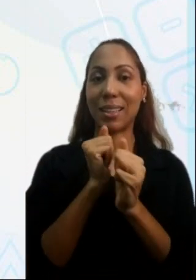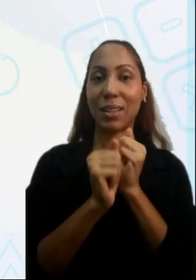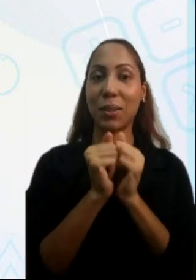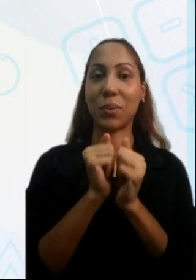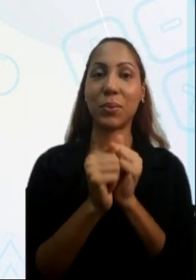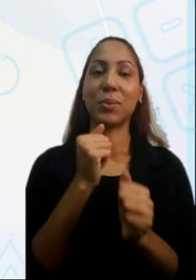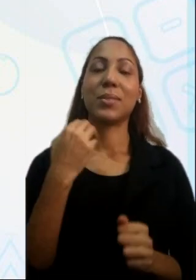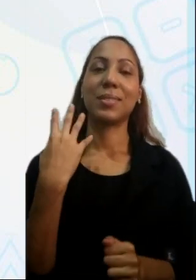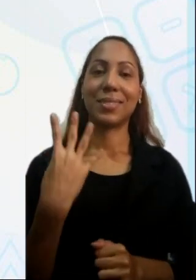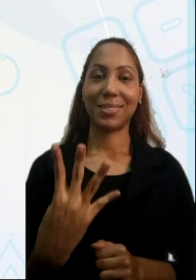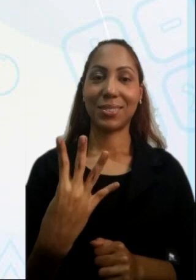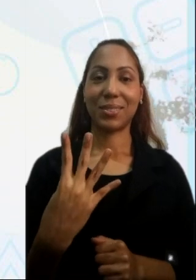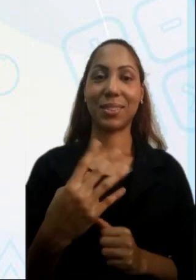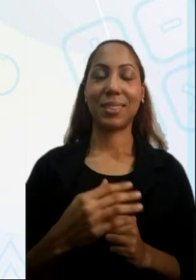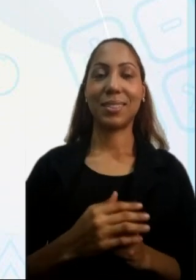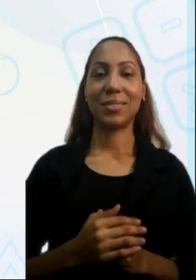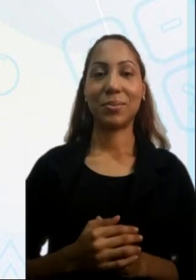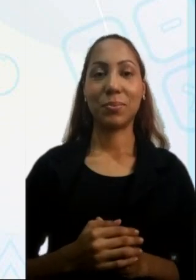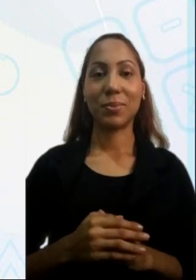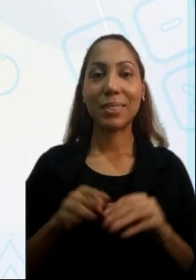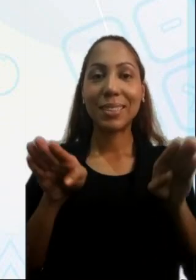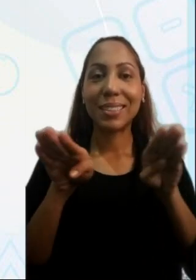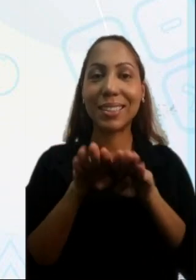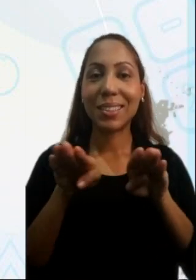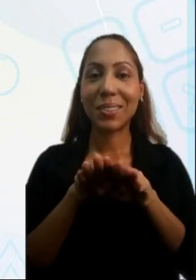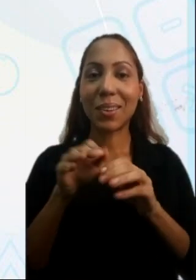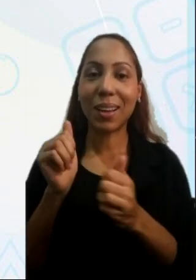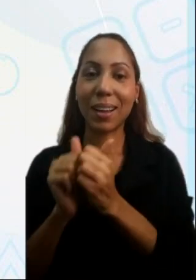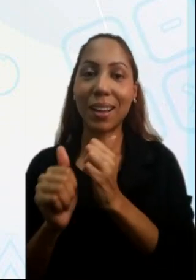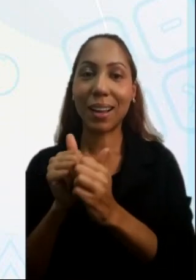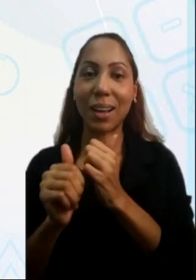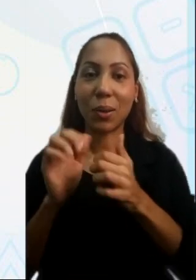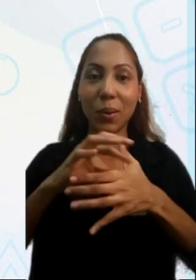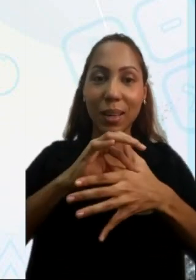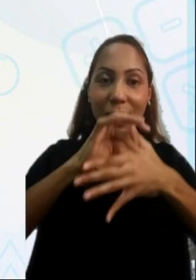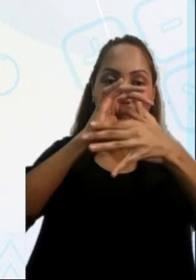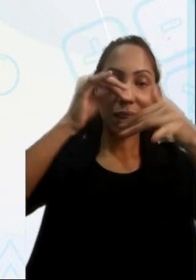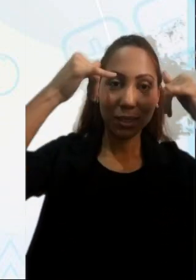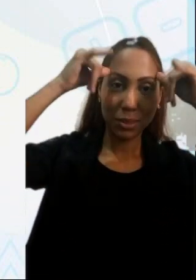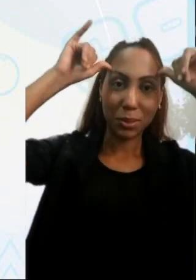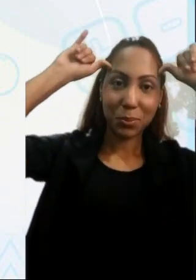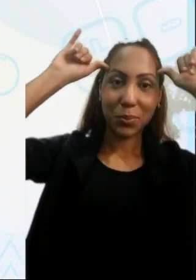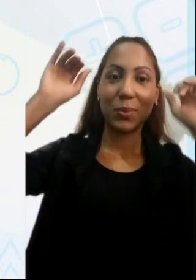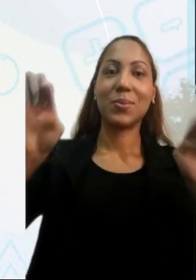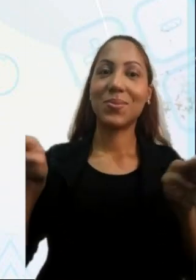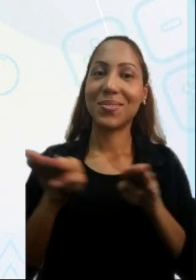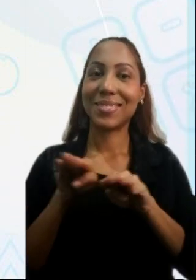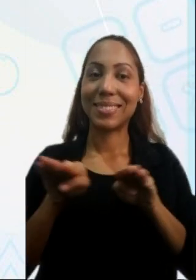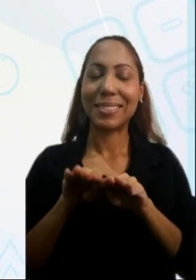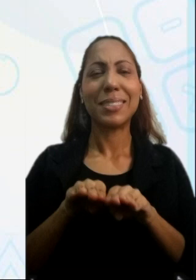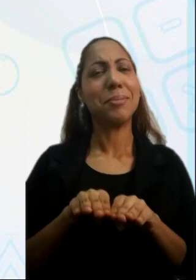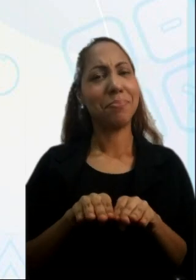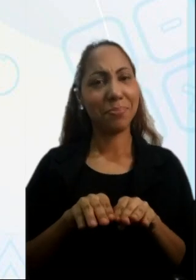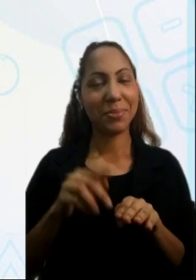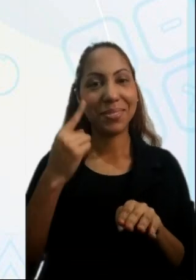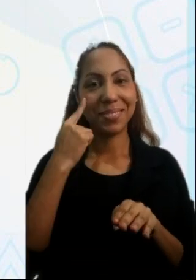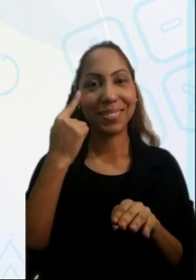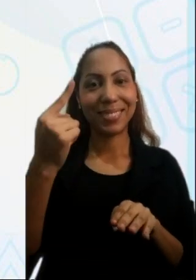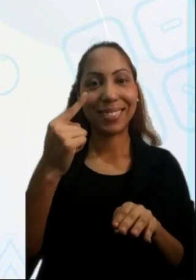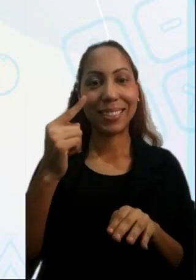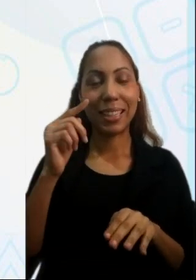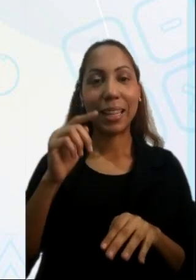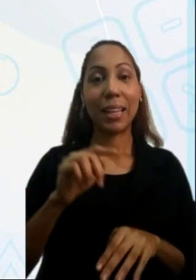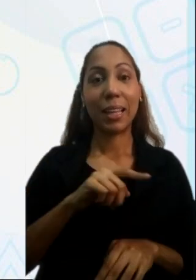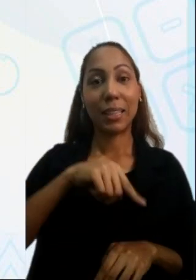4. Ali de igual para igual com a carne bovina. Tá vendo como a gente consegue ler as informações através da